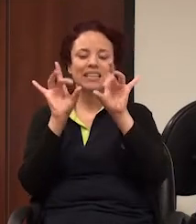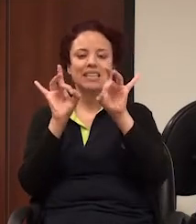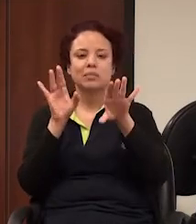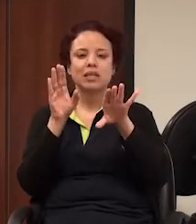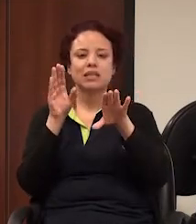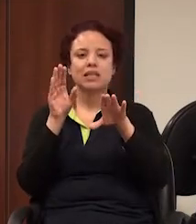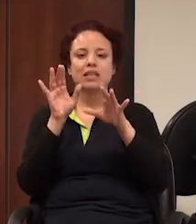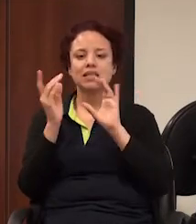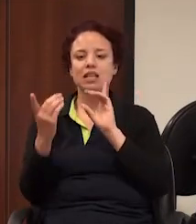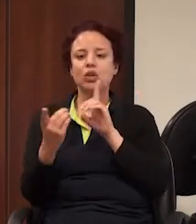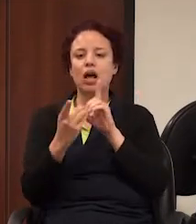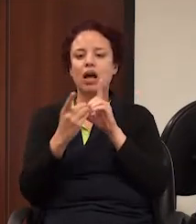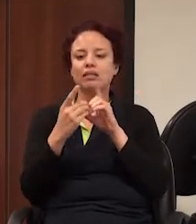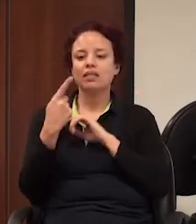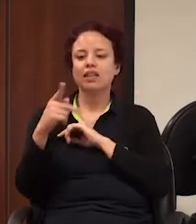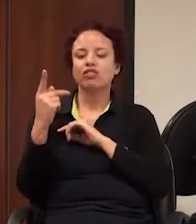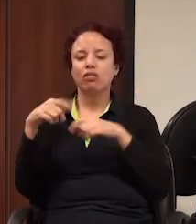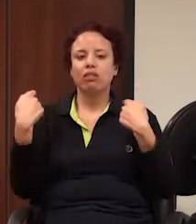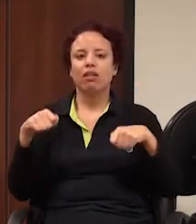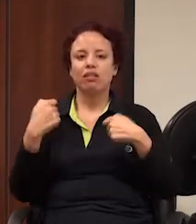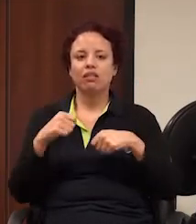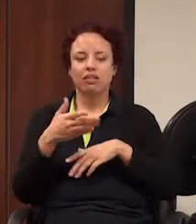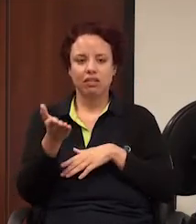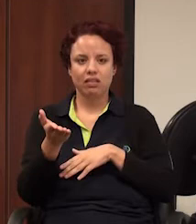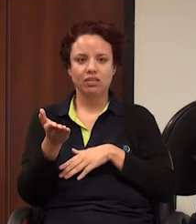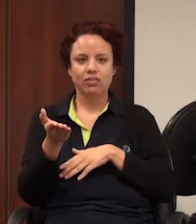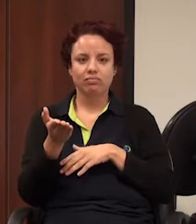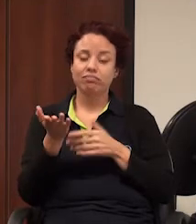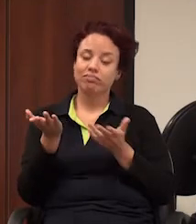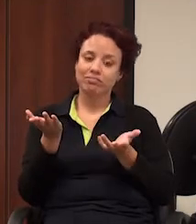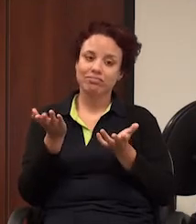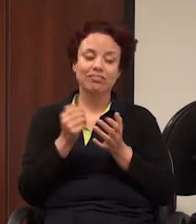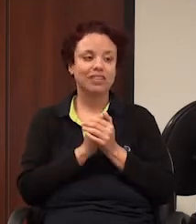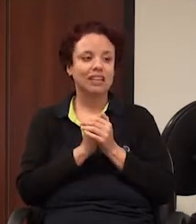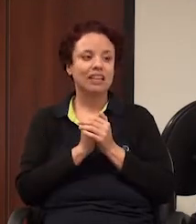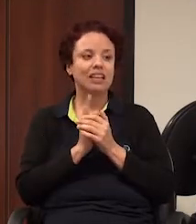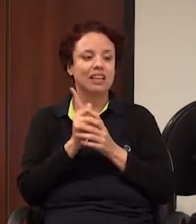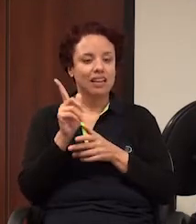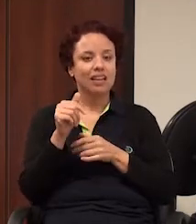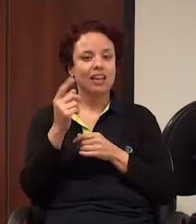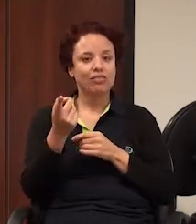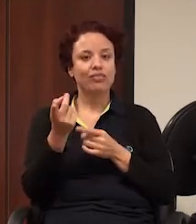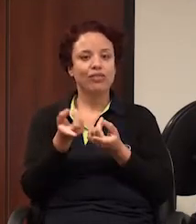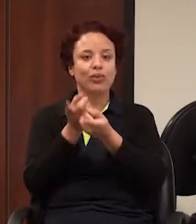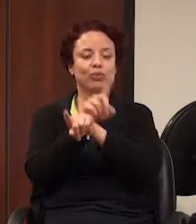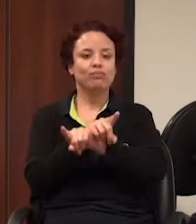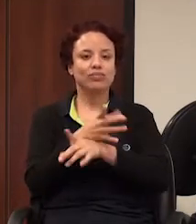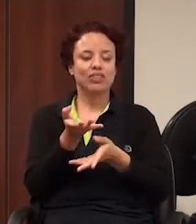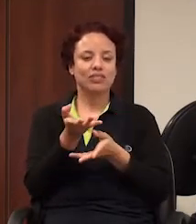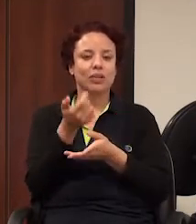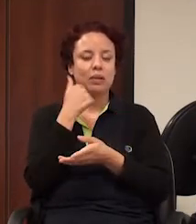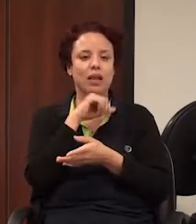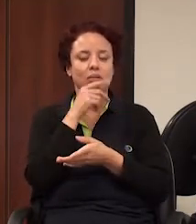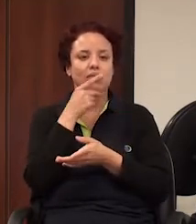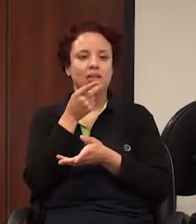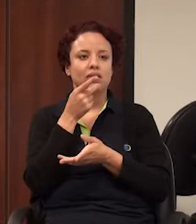da necessidade dela, atende aquilo que ela precisa, né? E aí foi o grande paradigma. A mãe olhou, poxa, né, eu acho